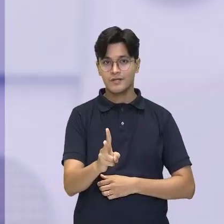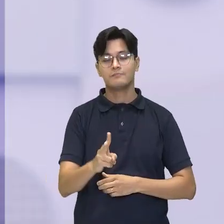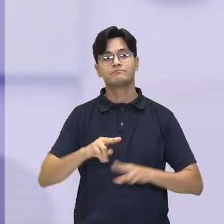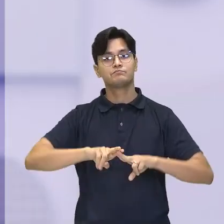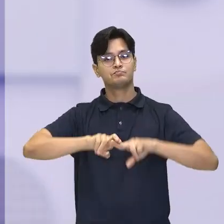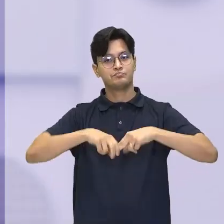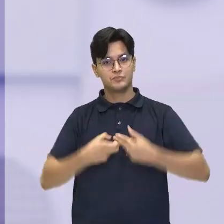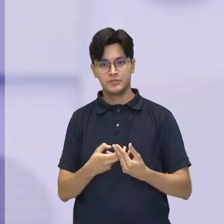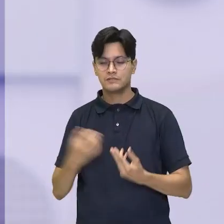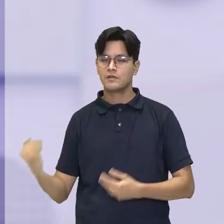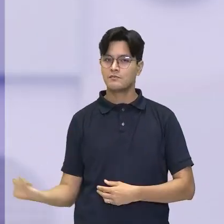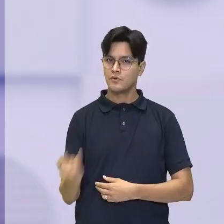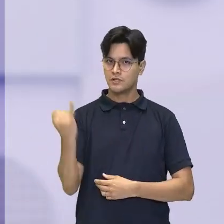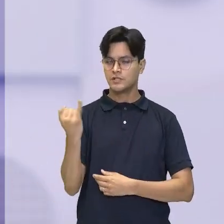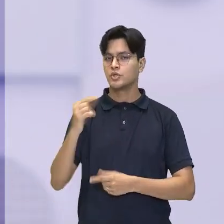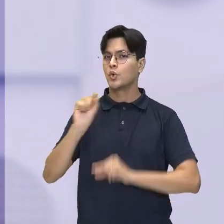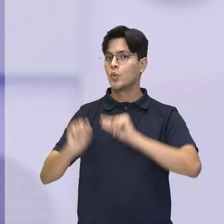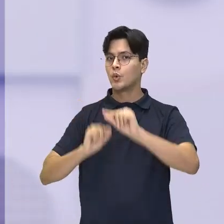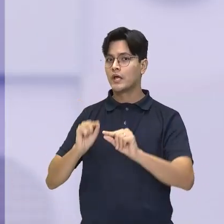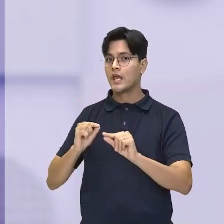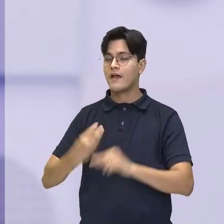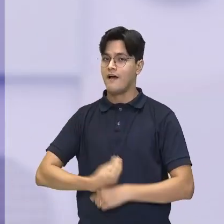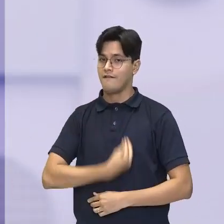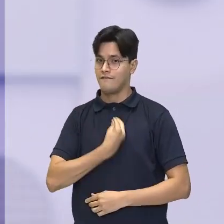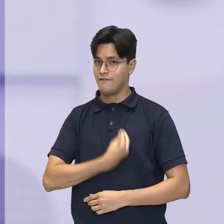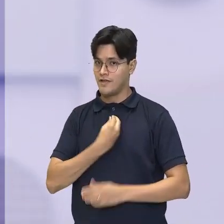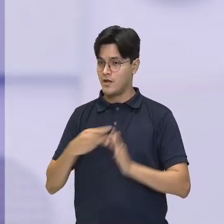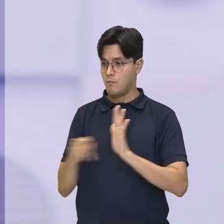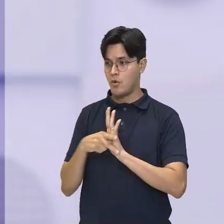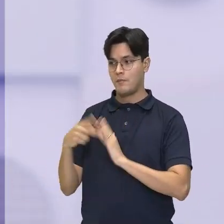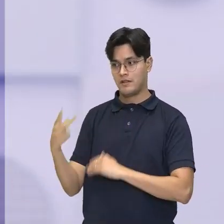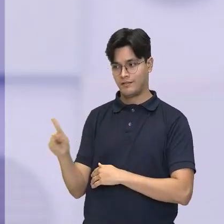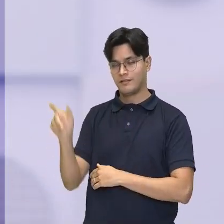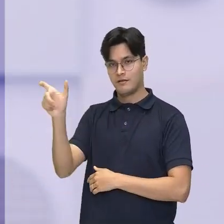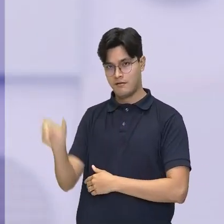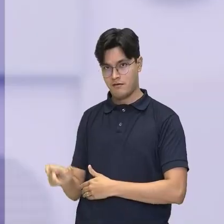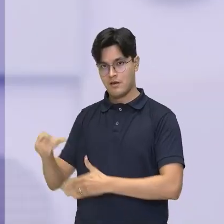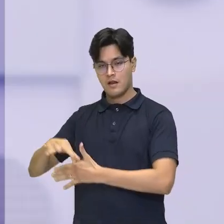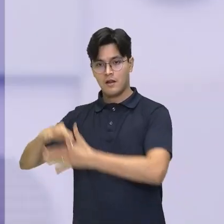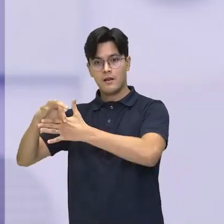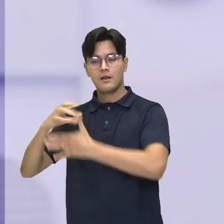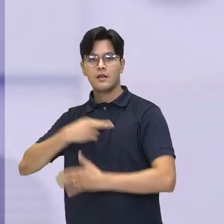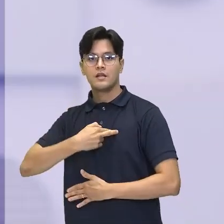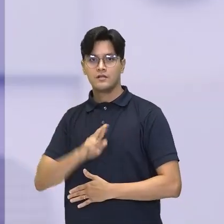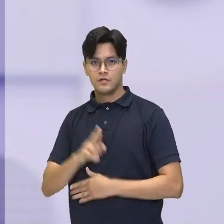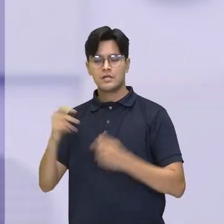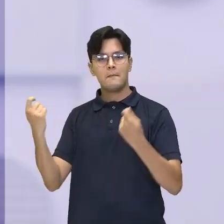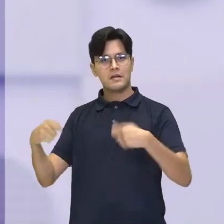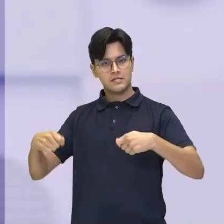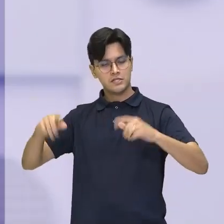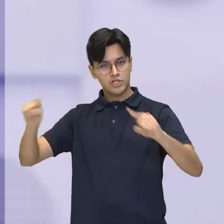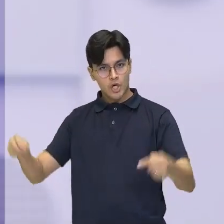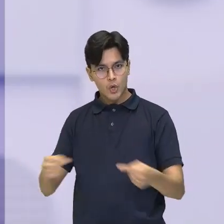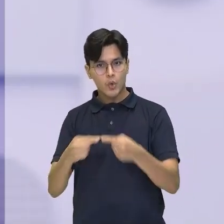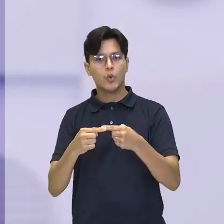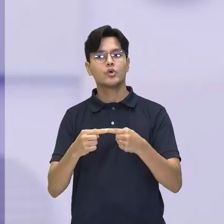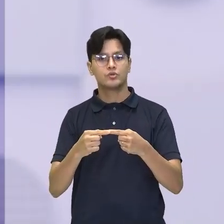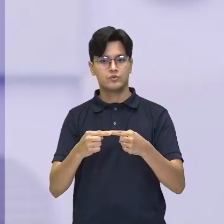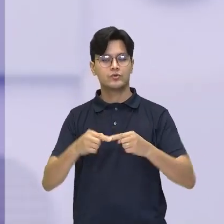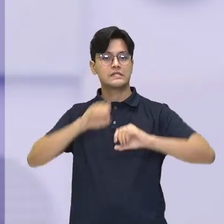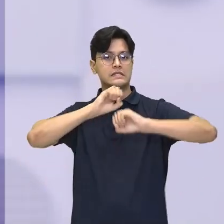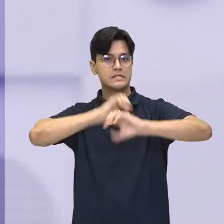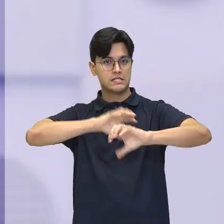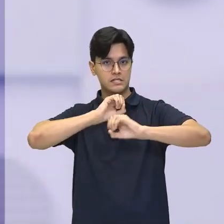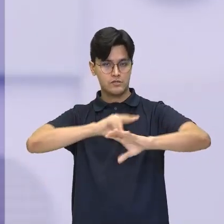isso. A vida do líder religioso precisa condizer com aquilo que a religião ensina, com aquilo que a religião